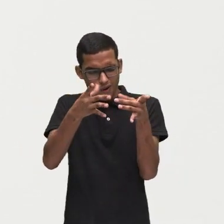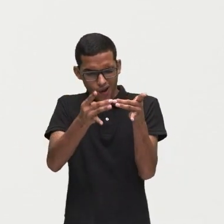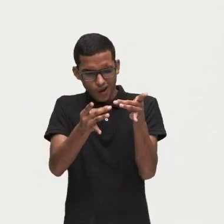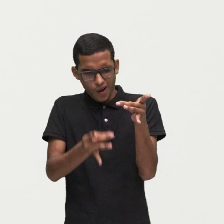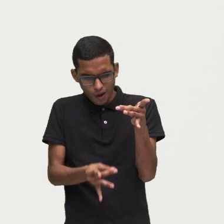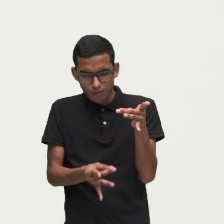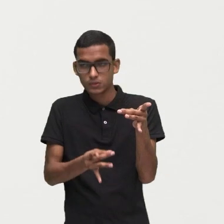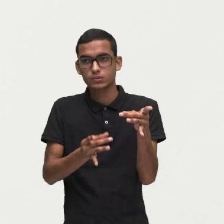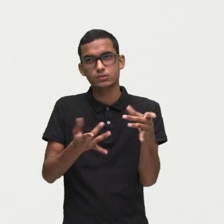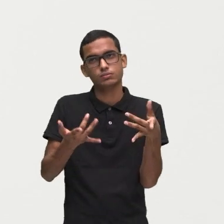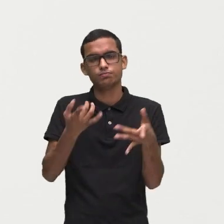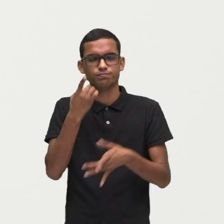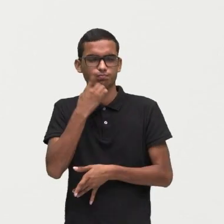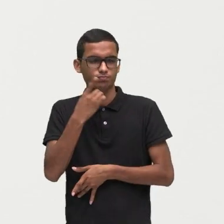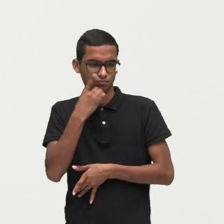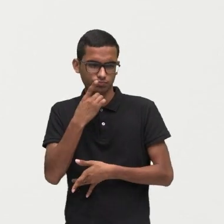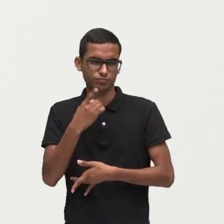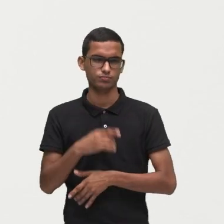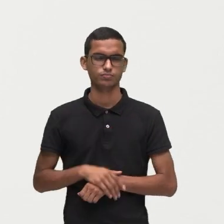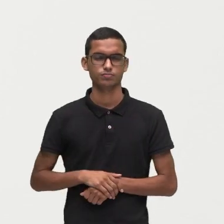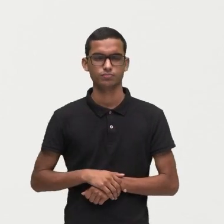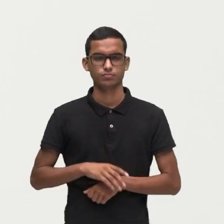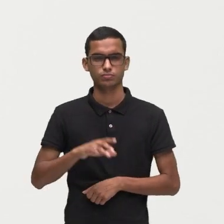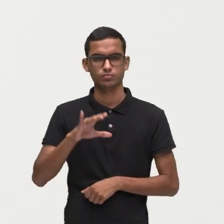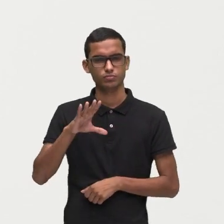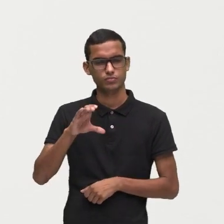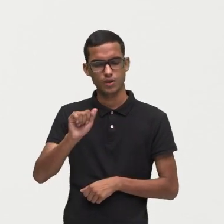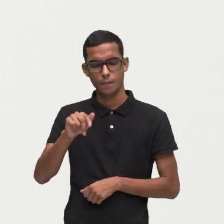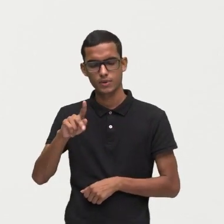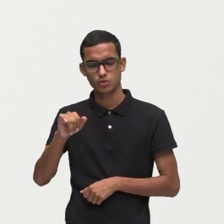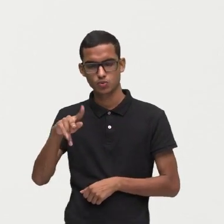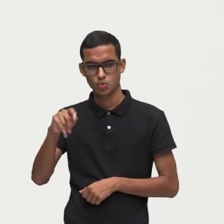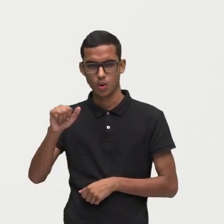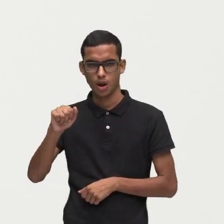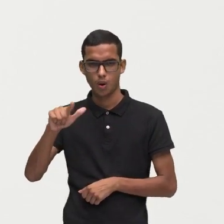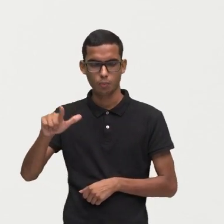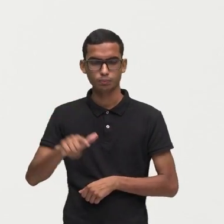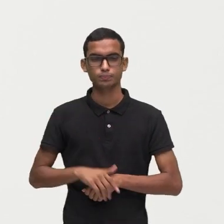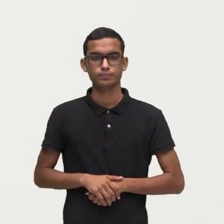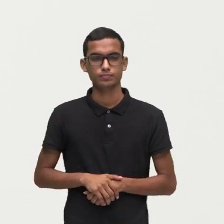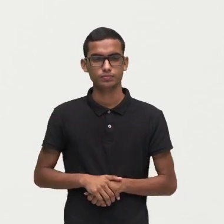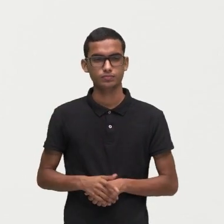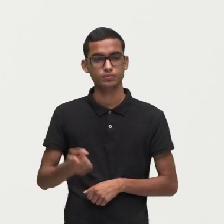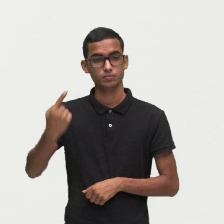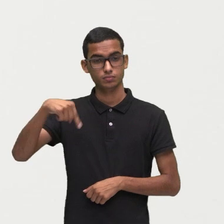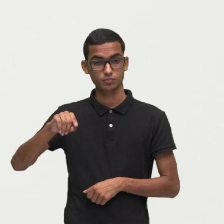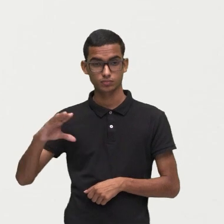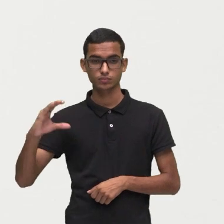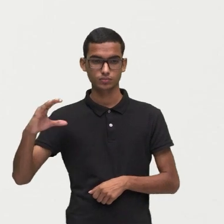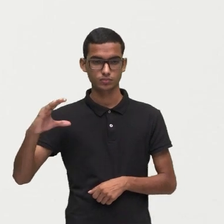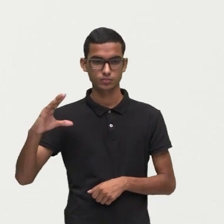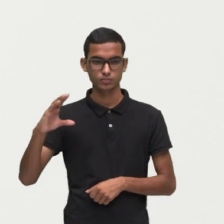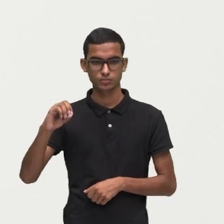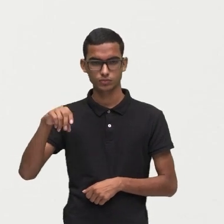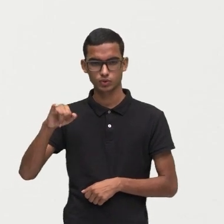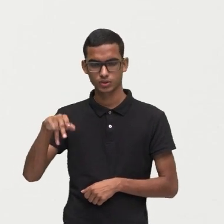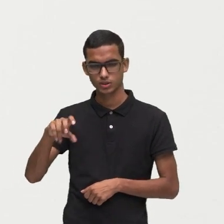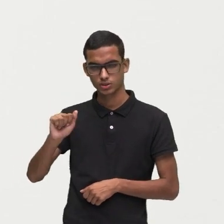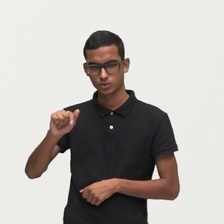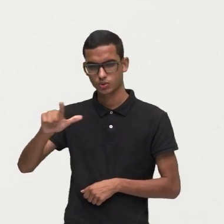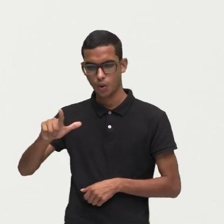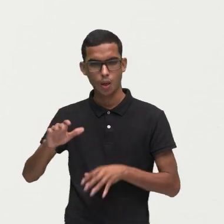ação habitual, certo? Seria a nossa letra C, condicional simple? Também não,